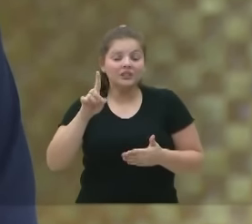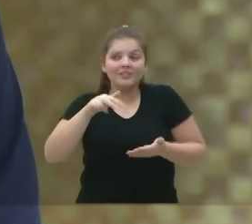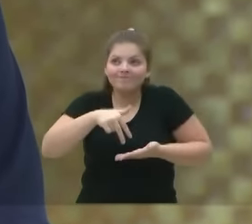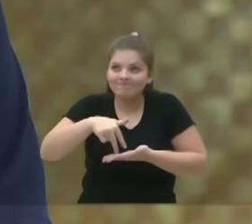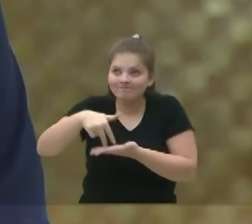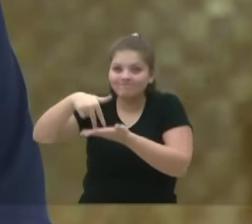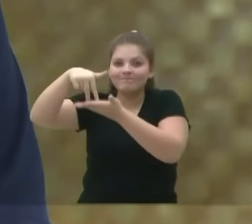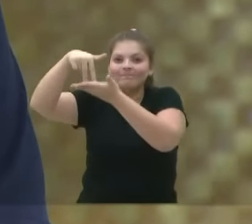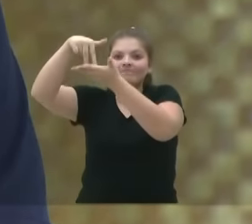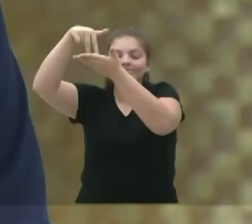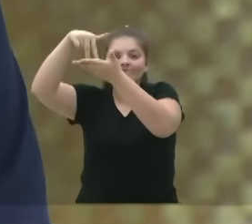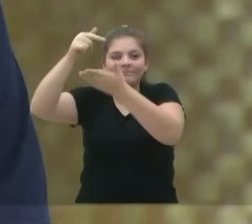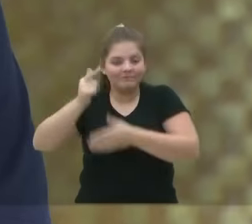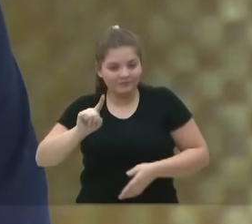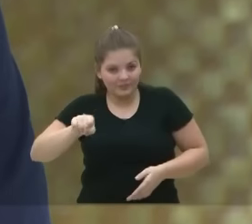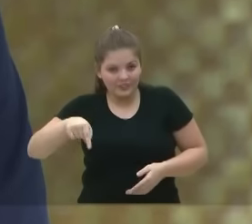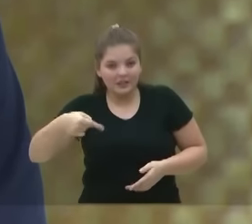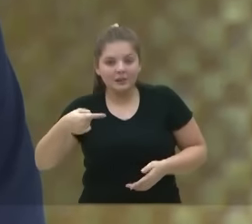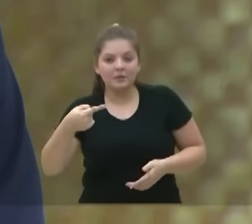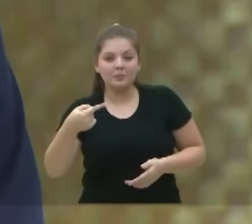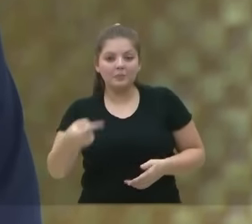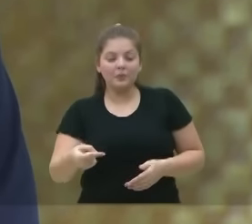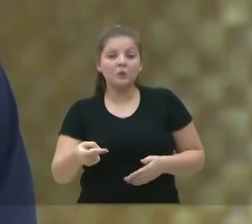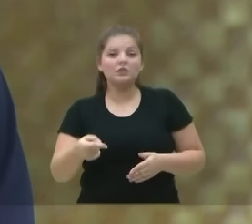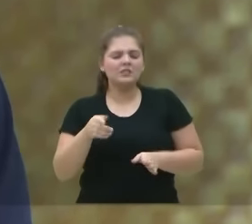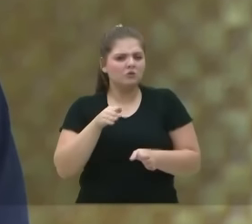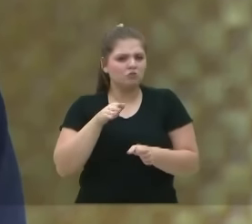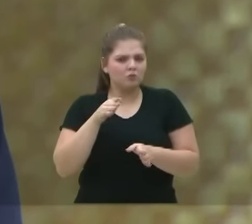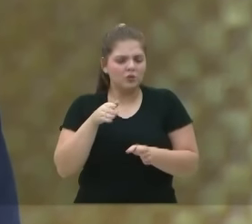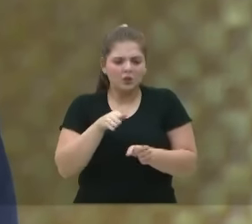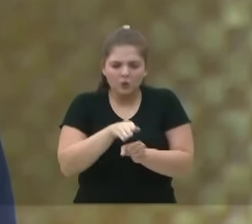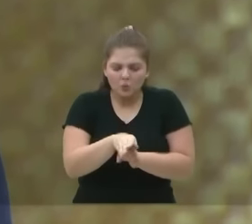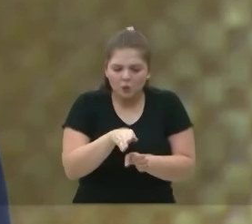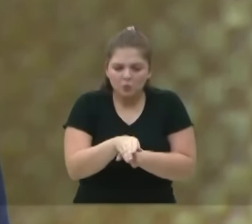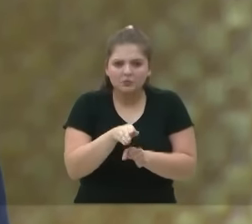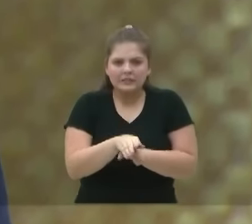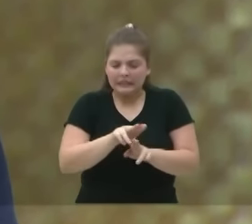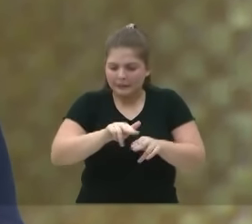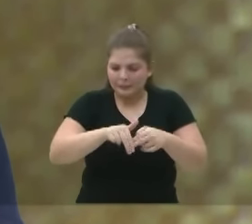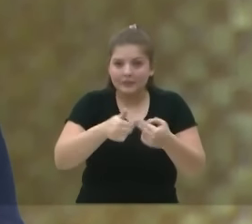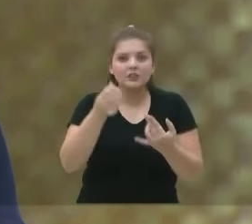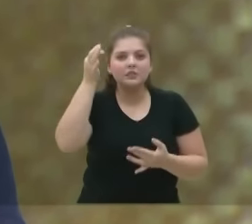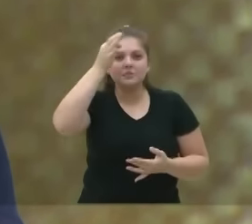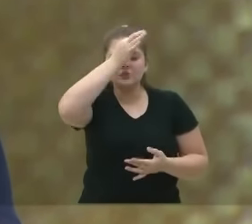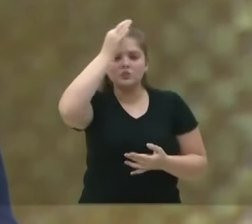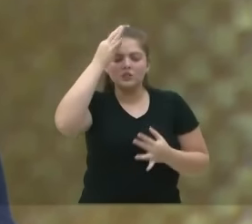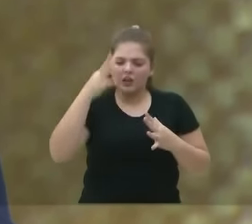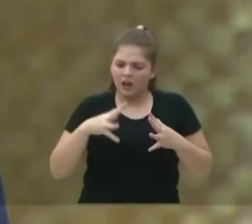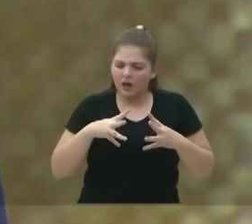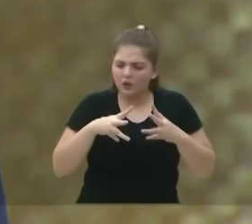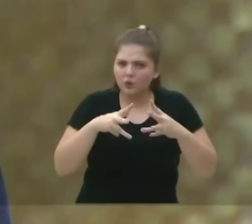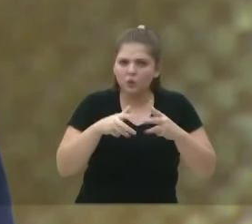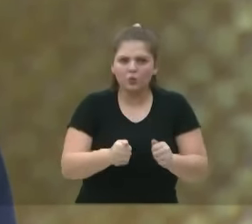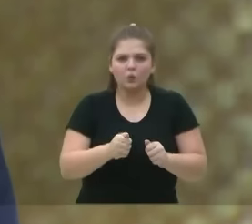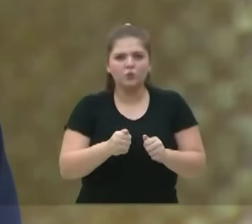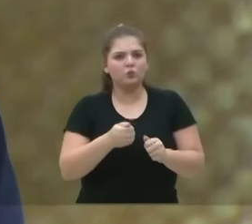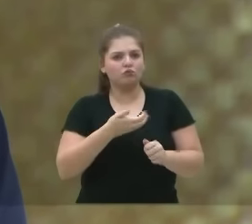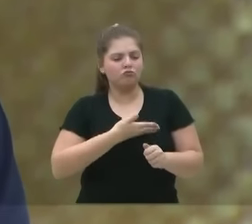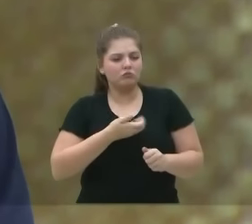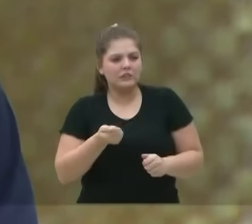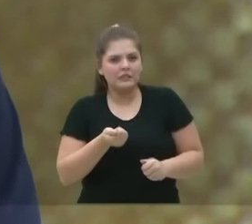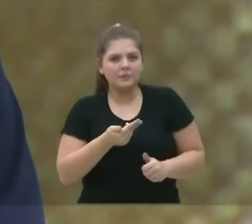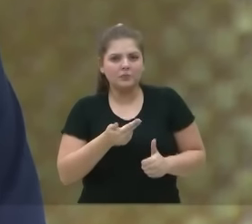céu, depois de ter dado instruções pelo Espírito Santo aos apóstolos que tinha